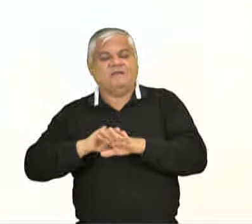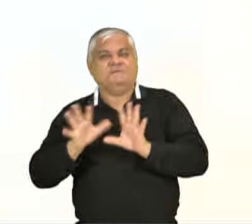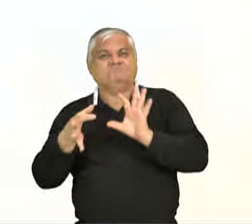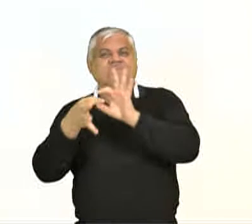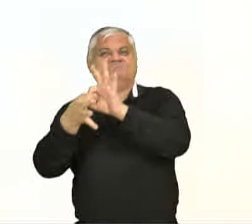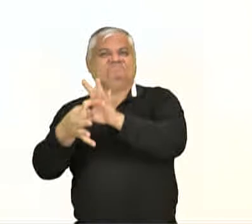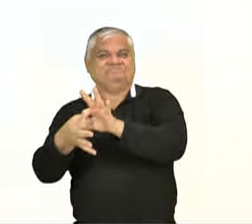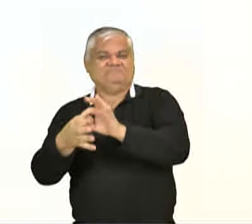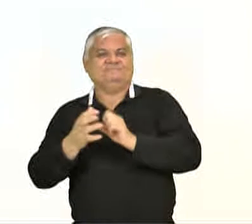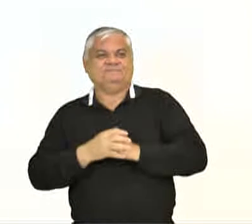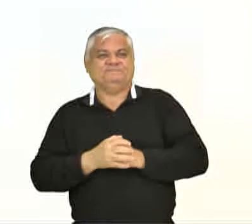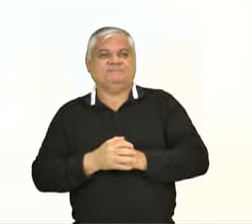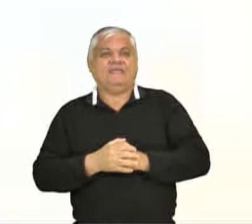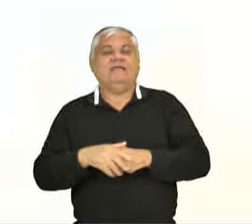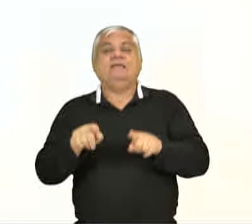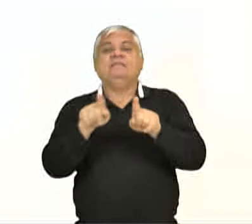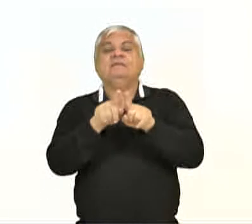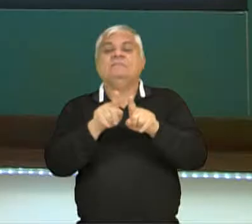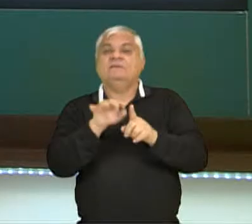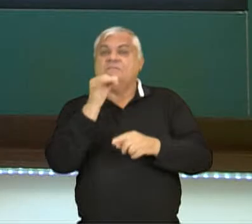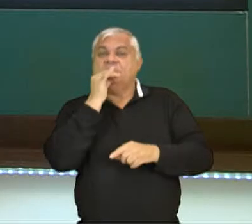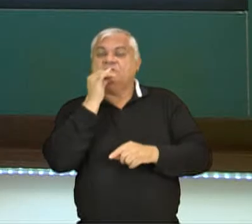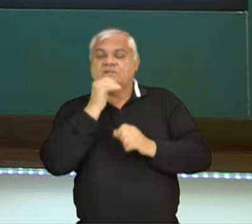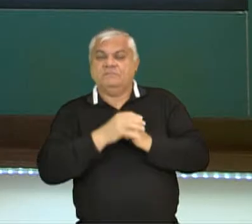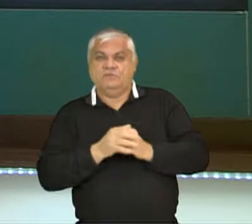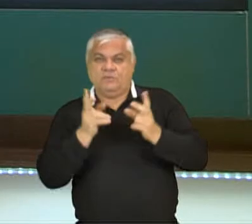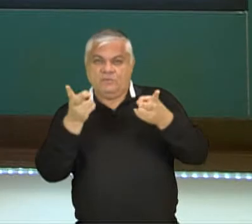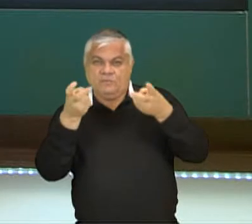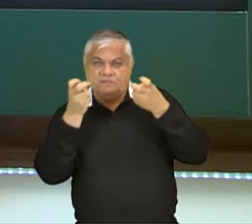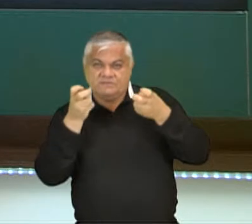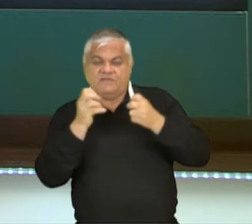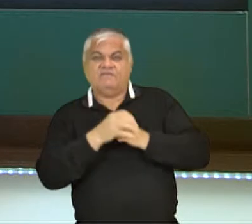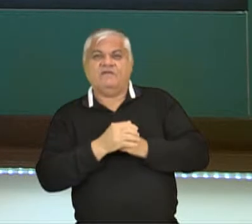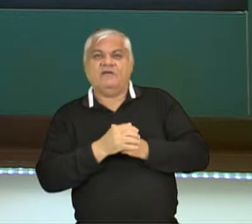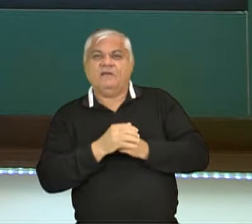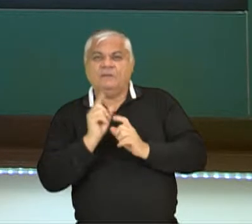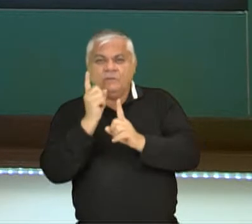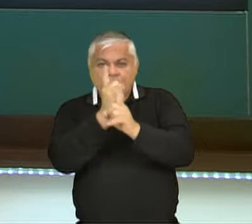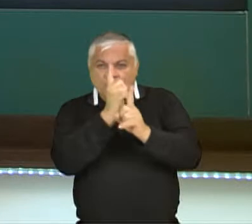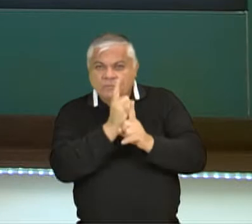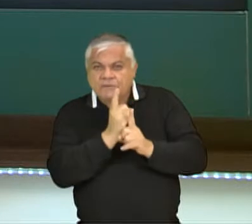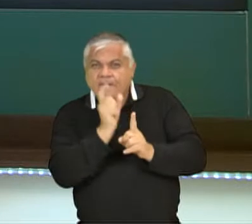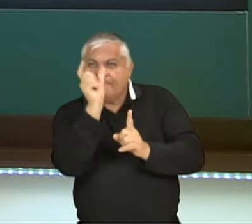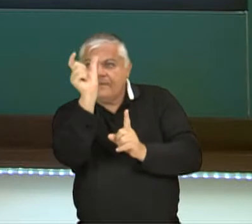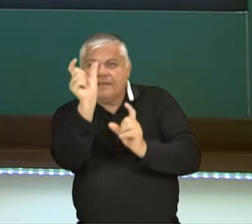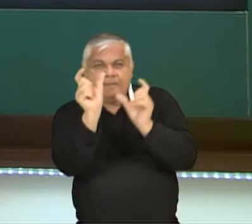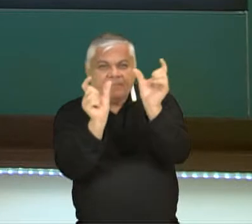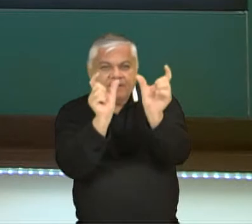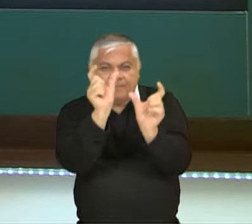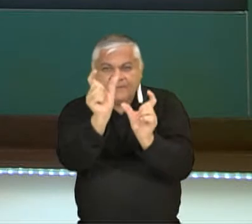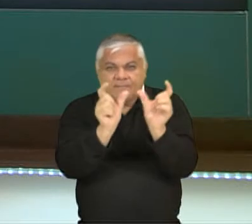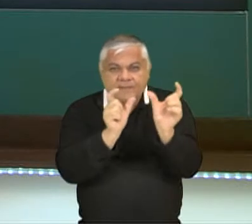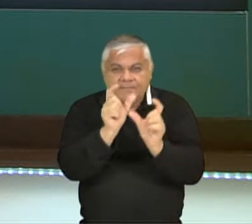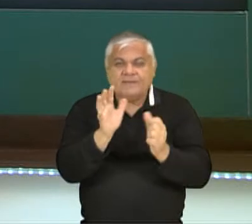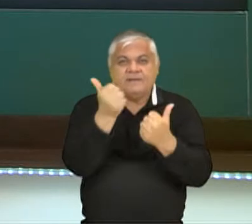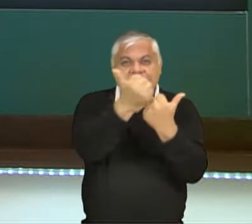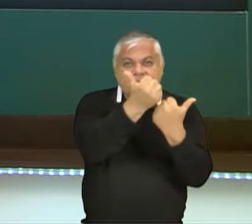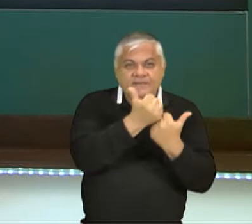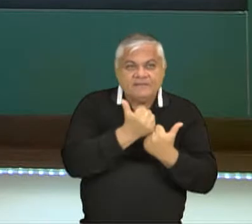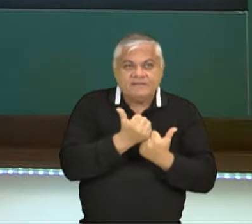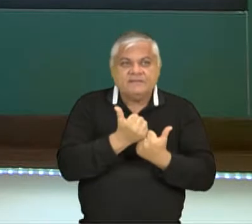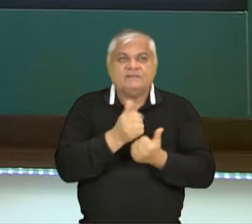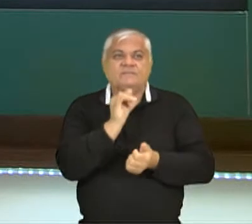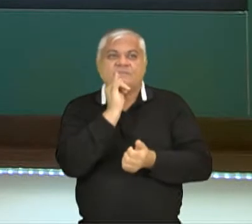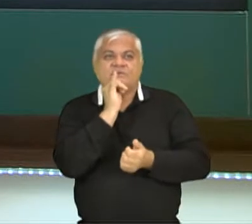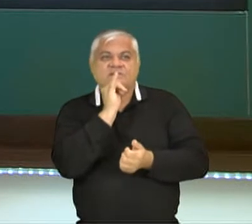coesão, né? Se a gente observar aqui, nós também vamos encontrar mais momentos em que isso ocorre, né? Por